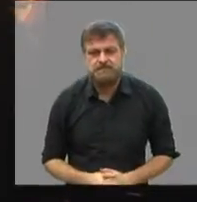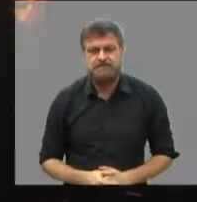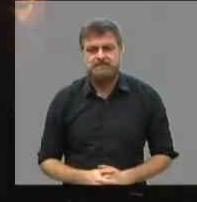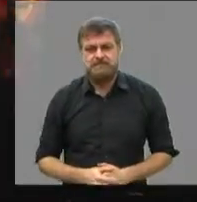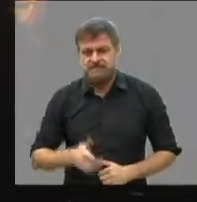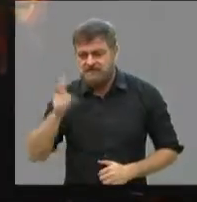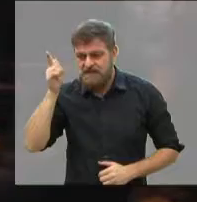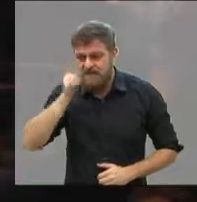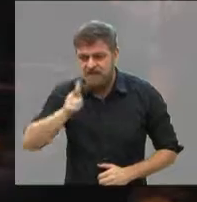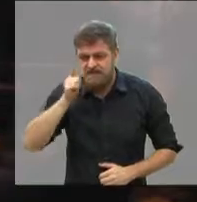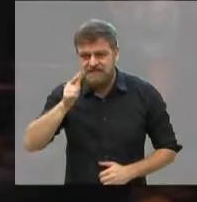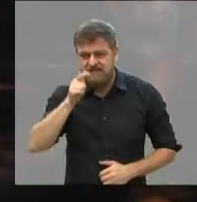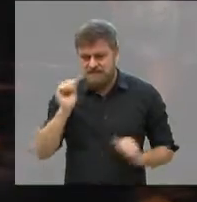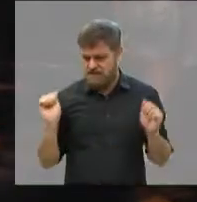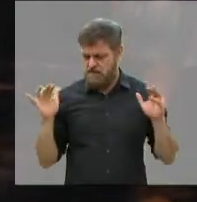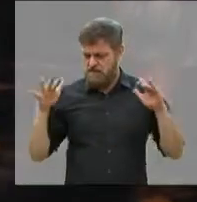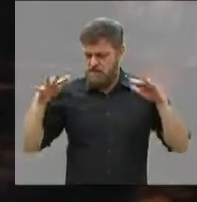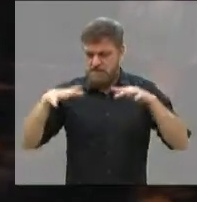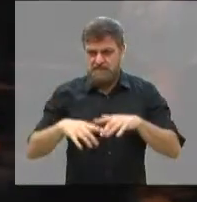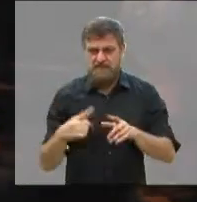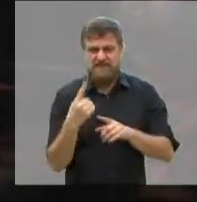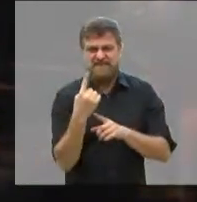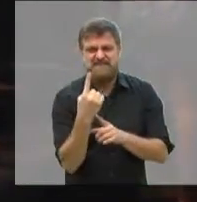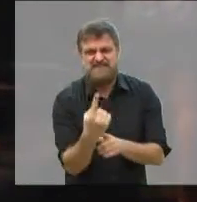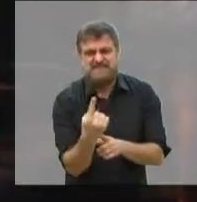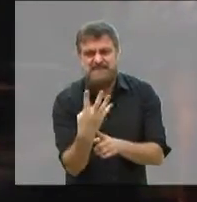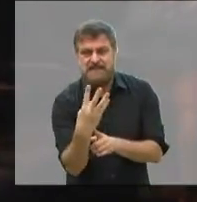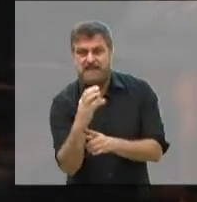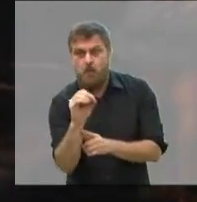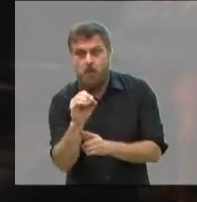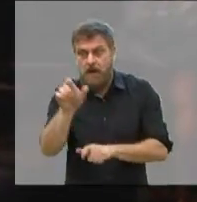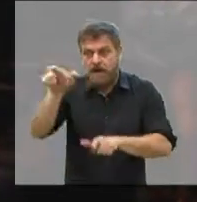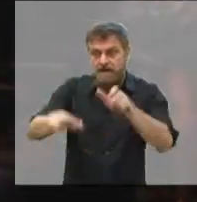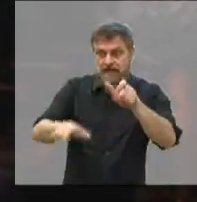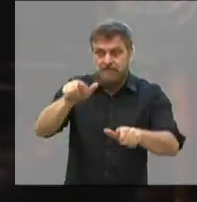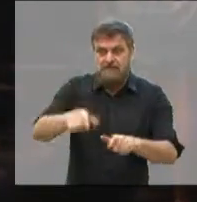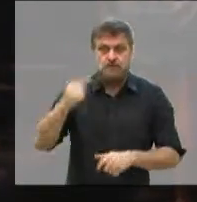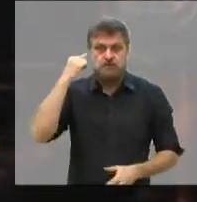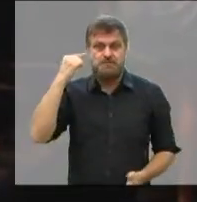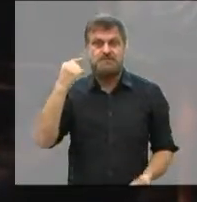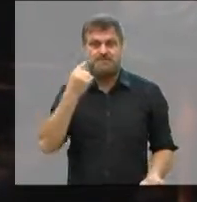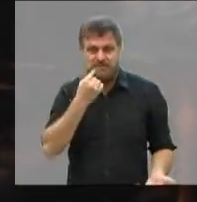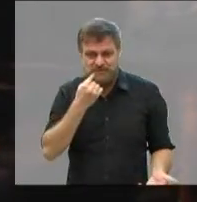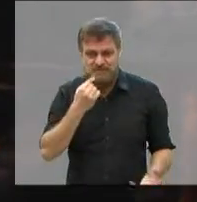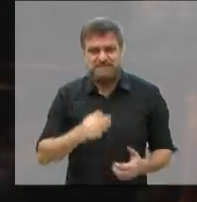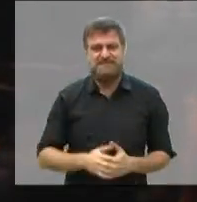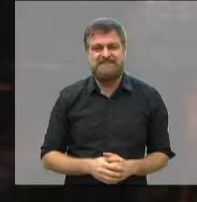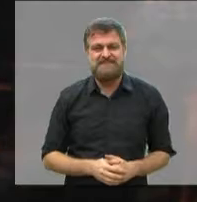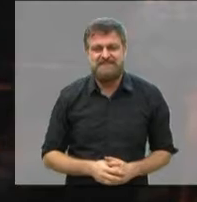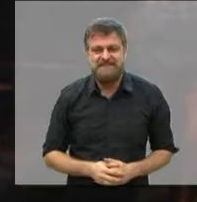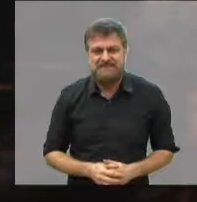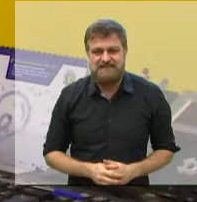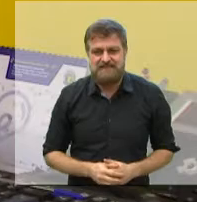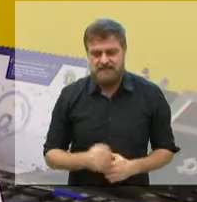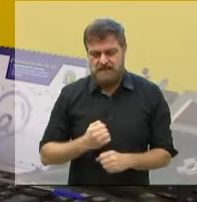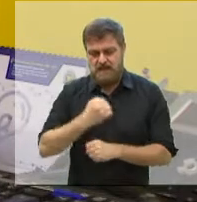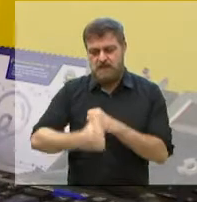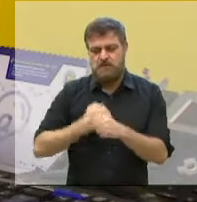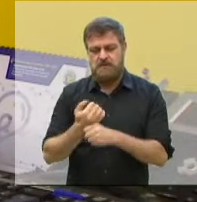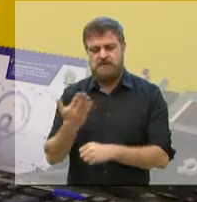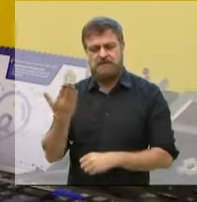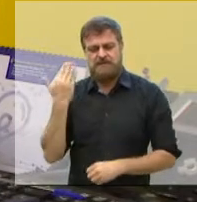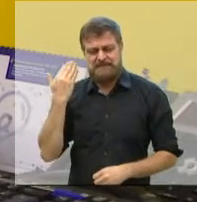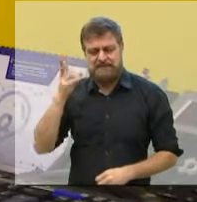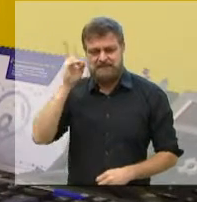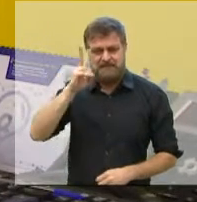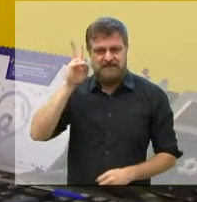e consegui colocar para dentro do cinema mais de 140 pessoas surdas. E no ano passado eu me